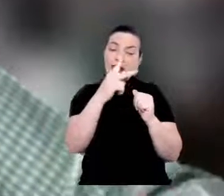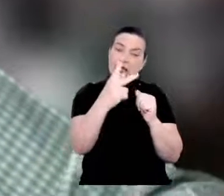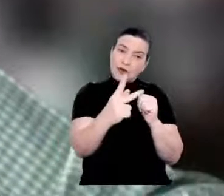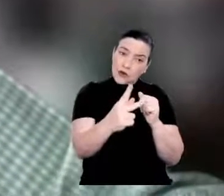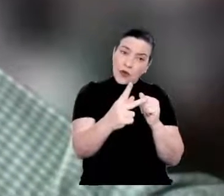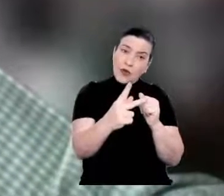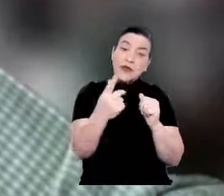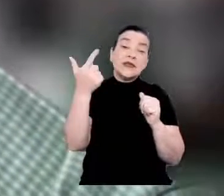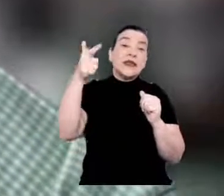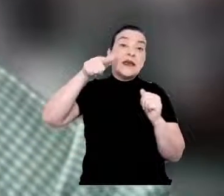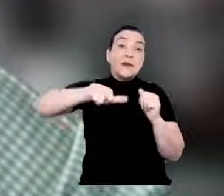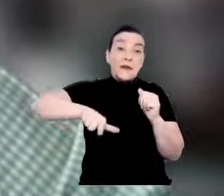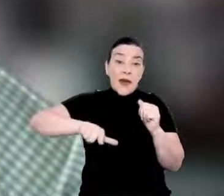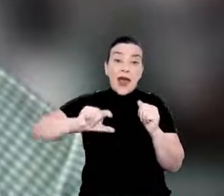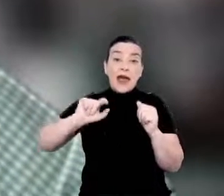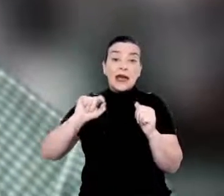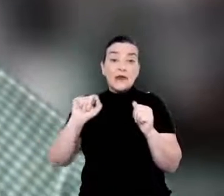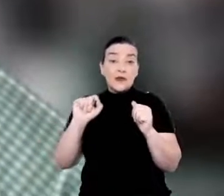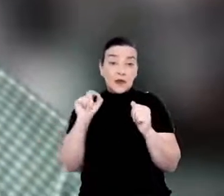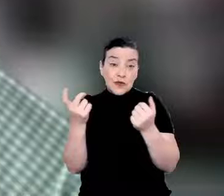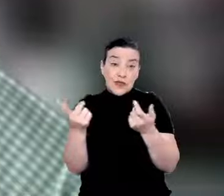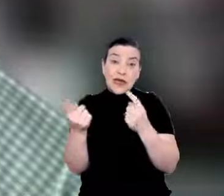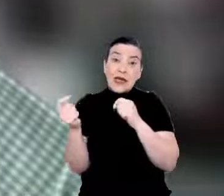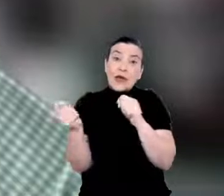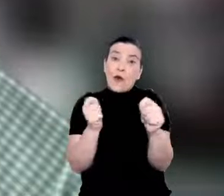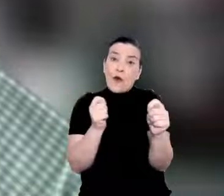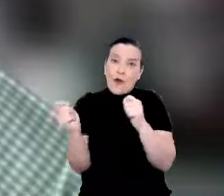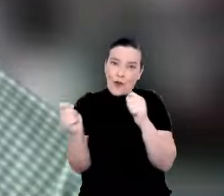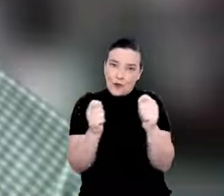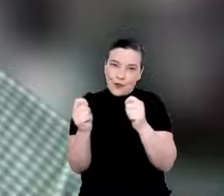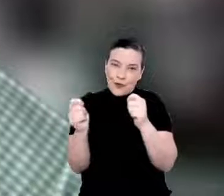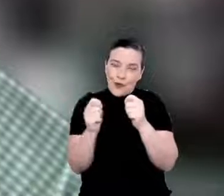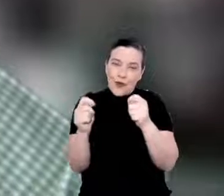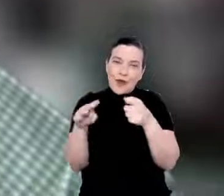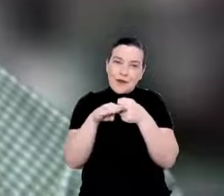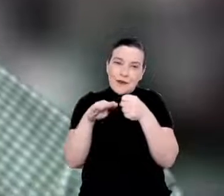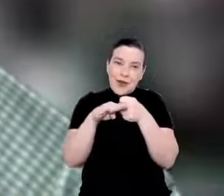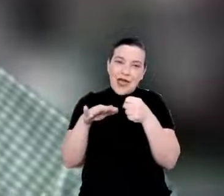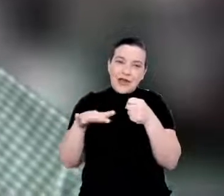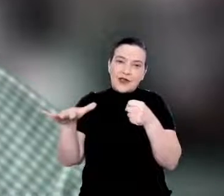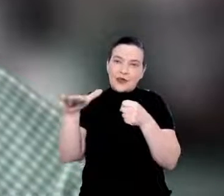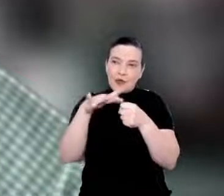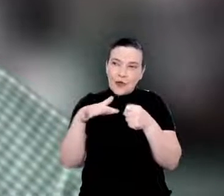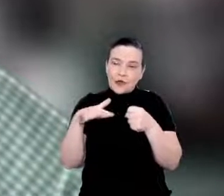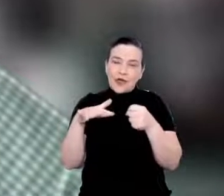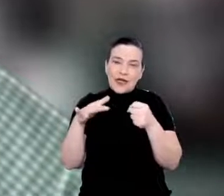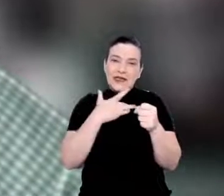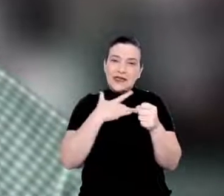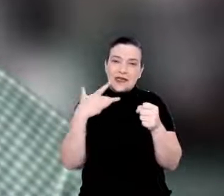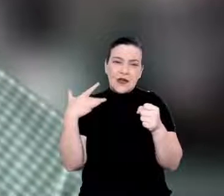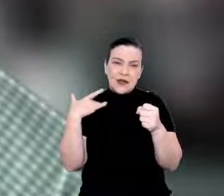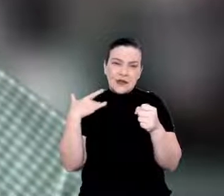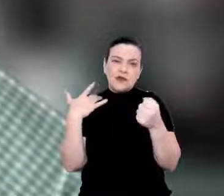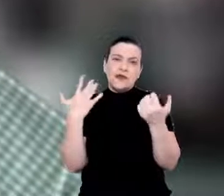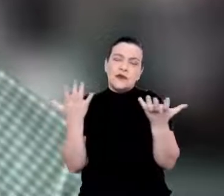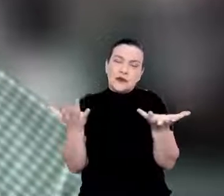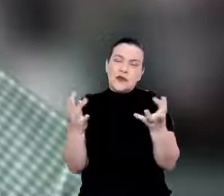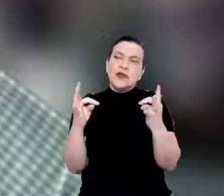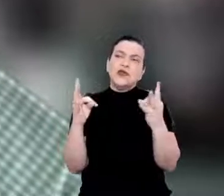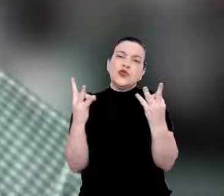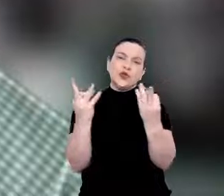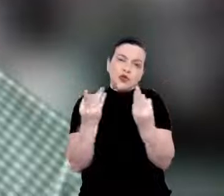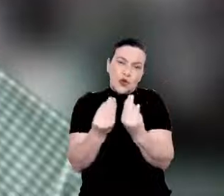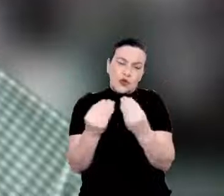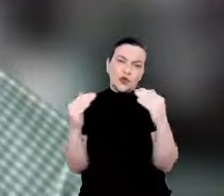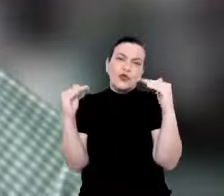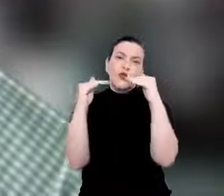do outro lado, sustentabilidade de médio e longo prazo de um sistema já em crise. Ninguém pode ser contra resultados financeiros